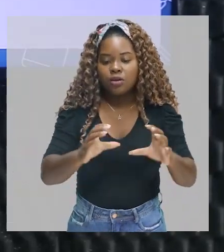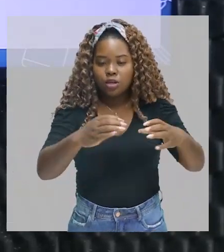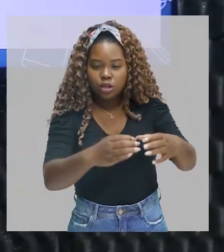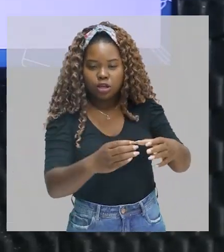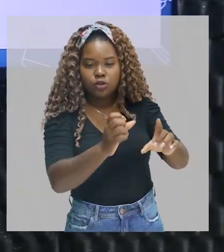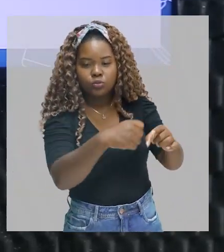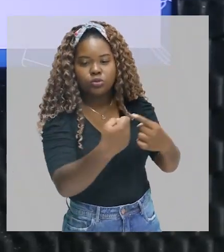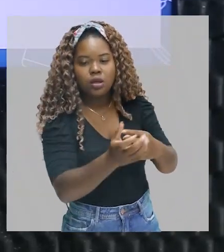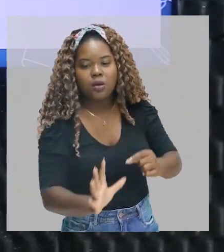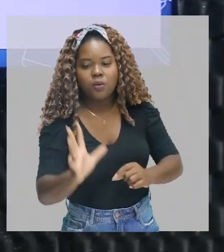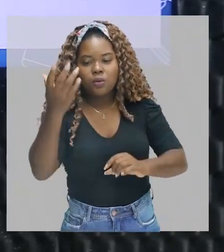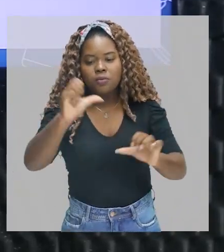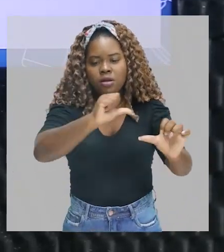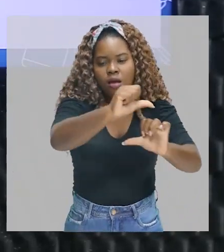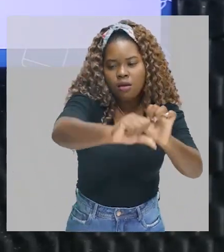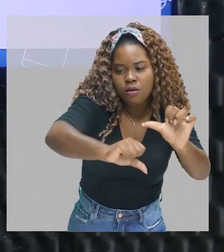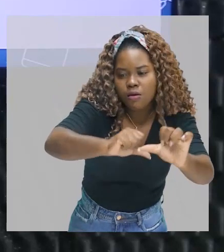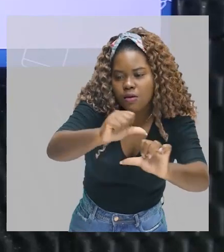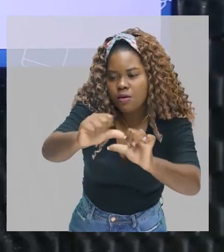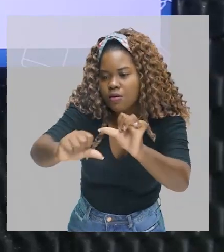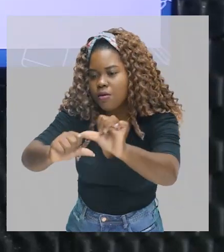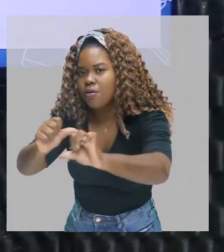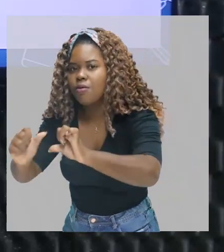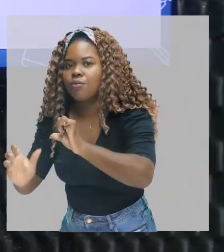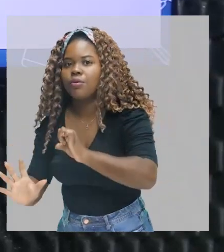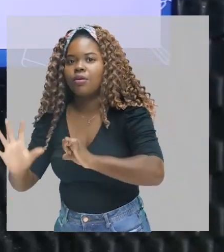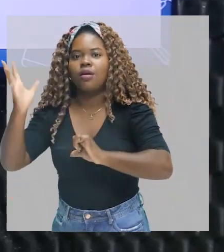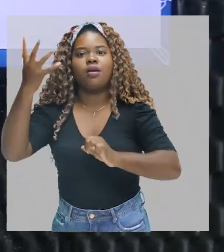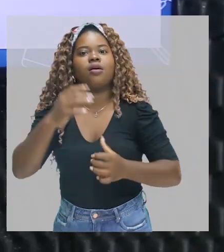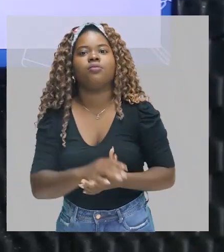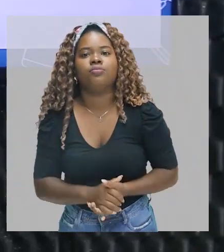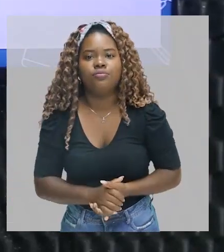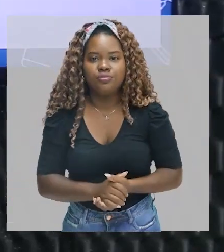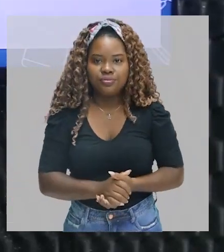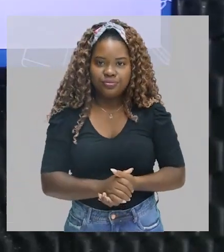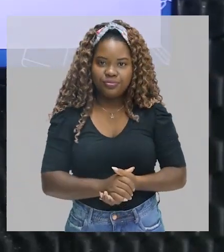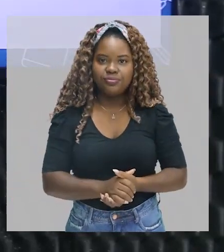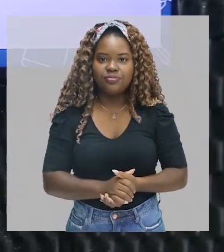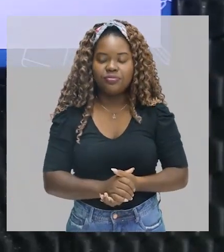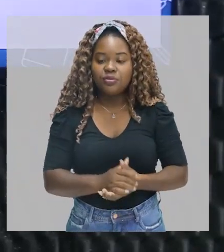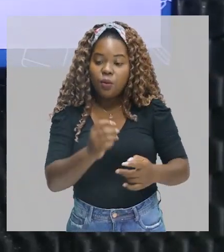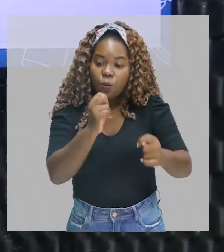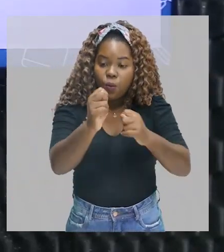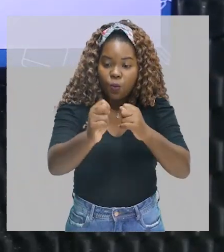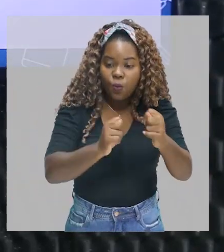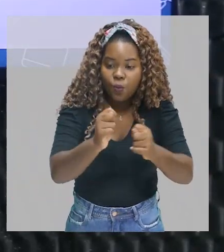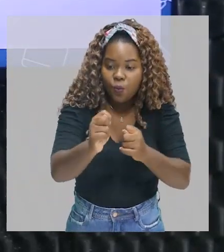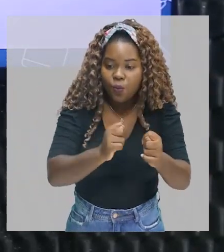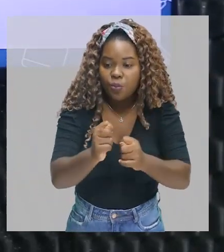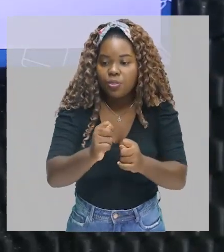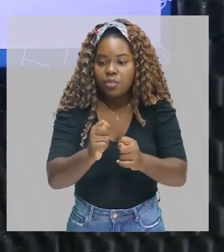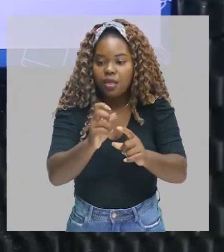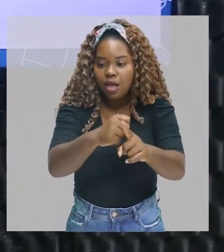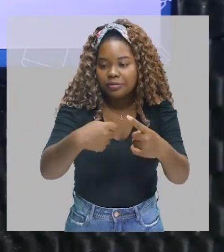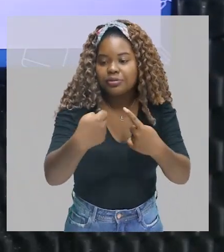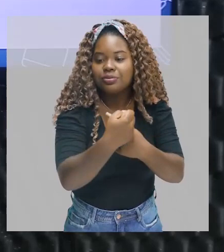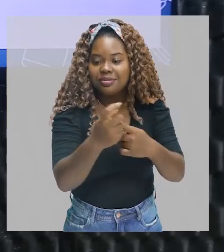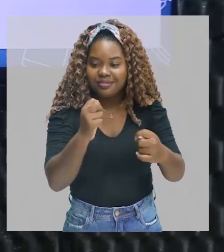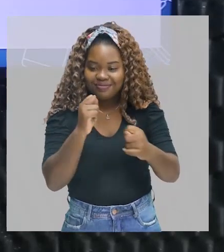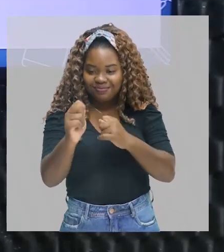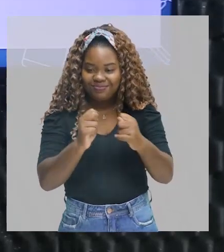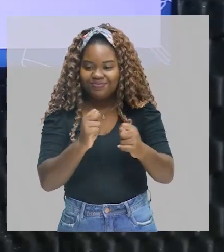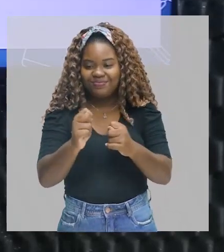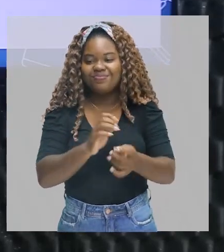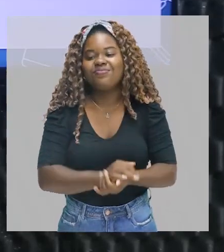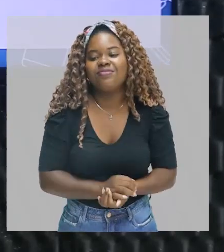essas transformações que acontecem no campo econômico, né? A sociedade econômica, a burguesia